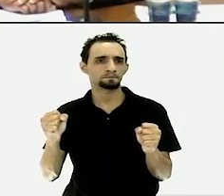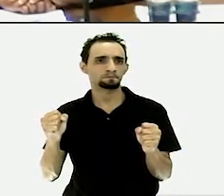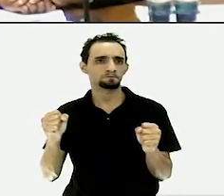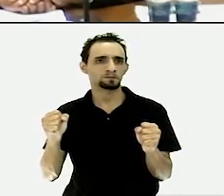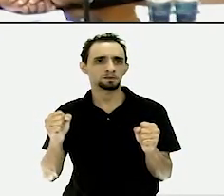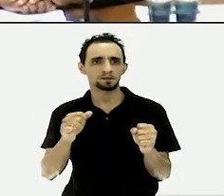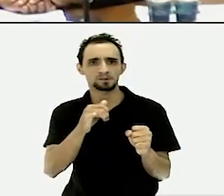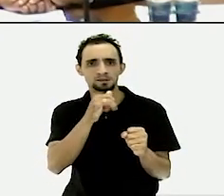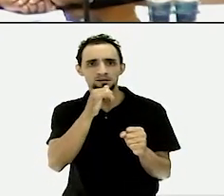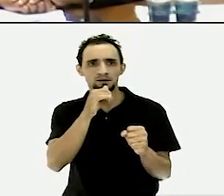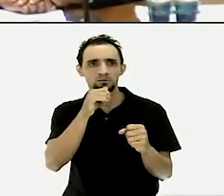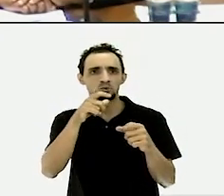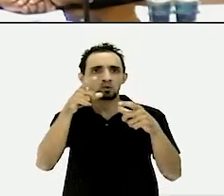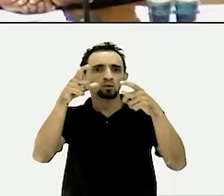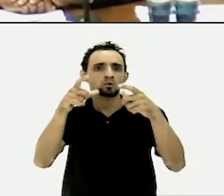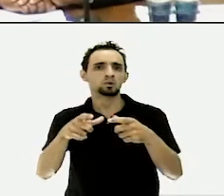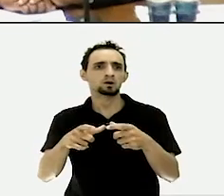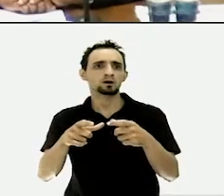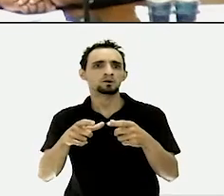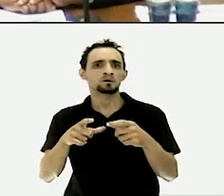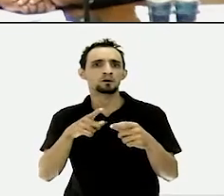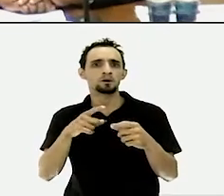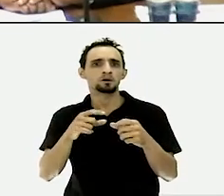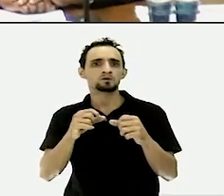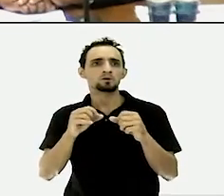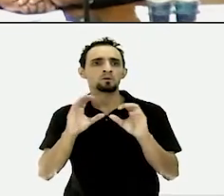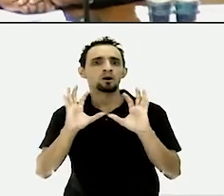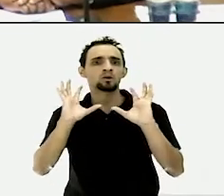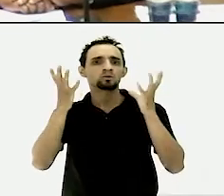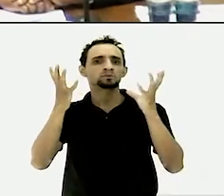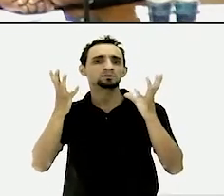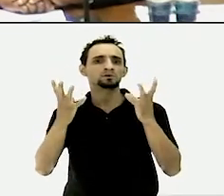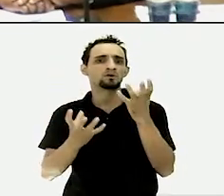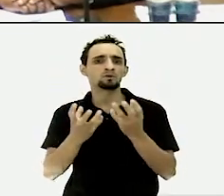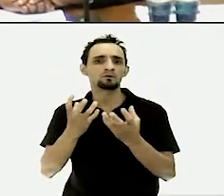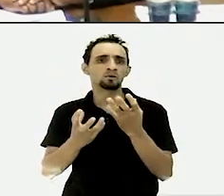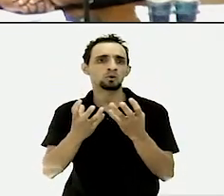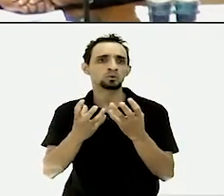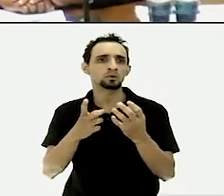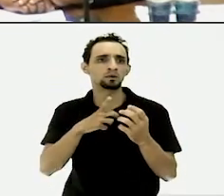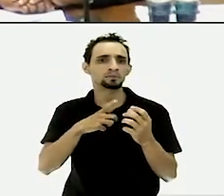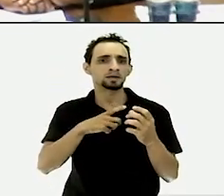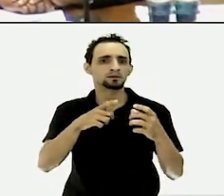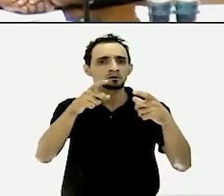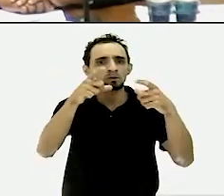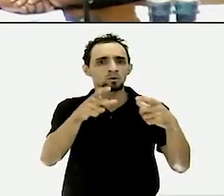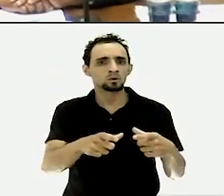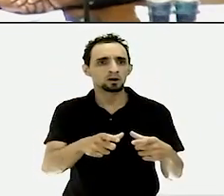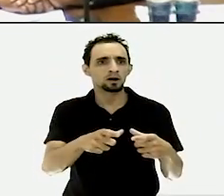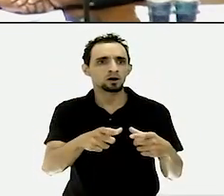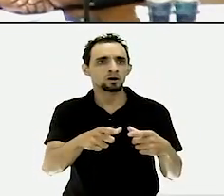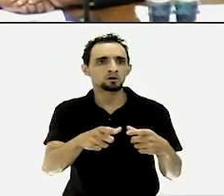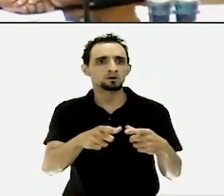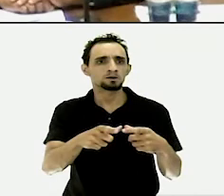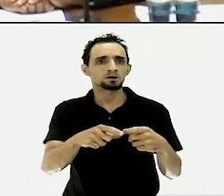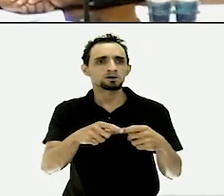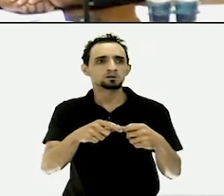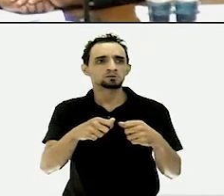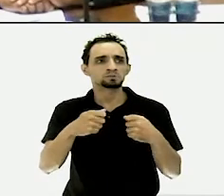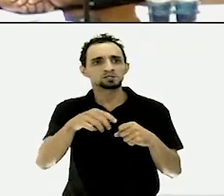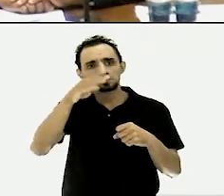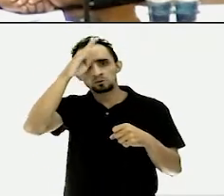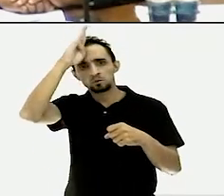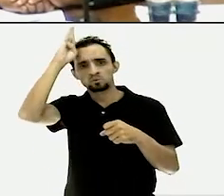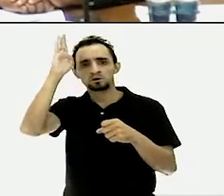tempo. Então, queria que a Sabesp tomasse as atitudes, as providências, não só a questão